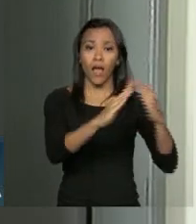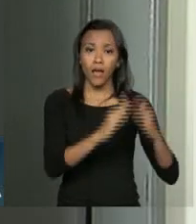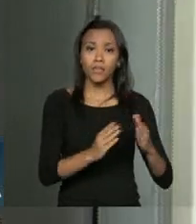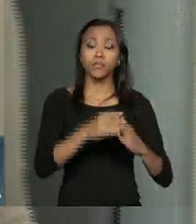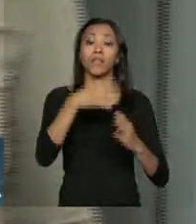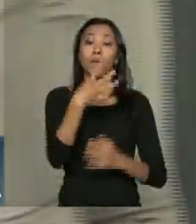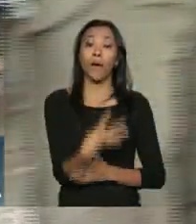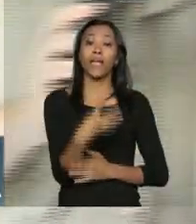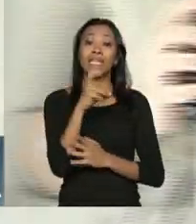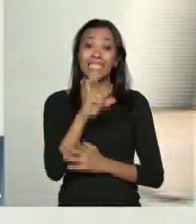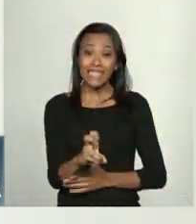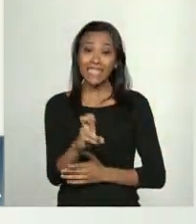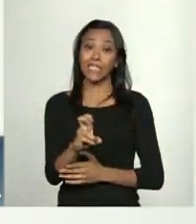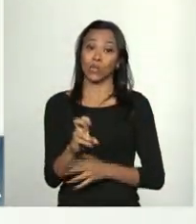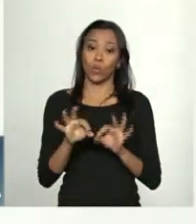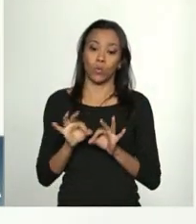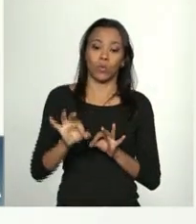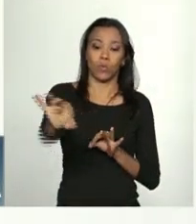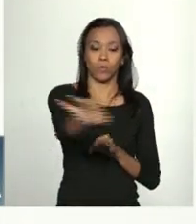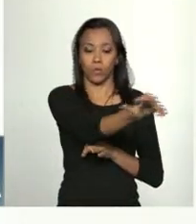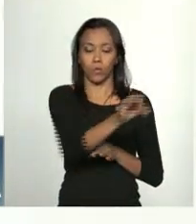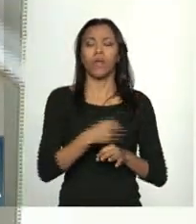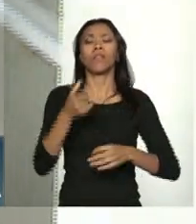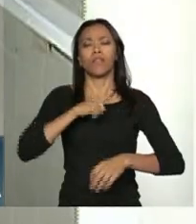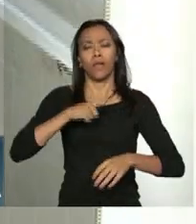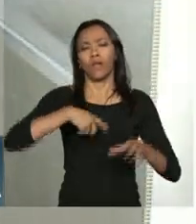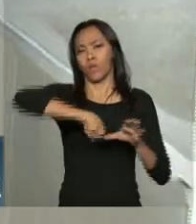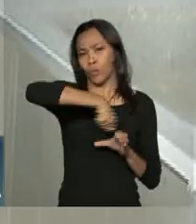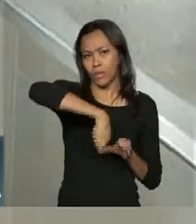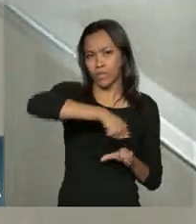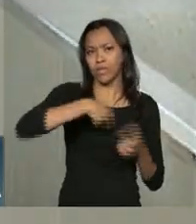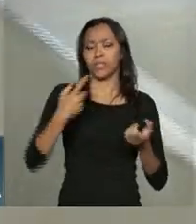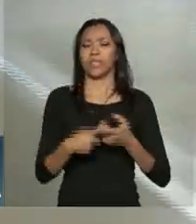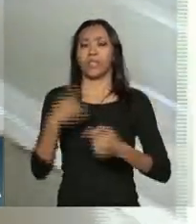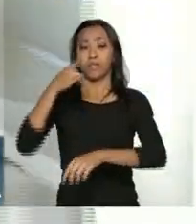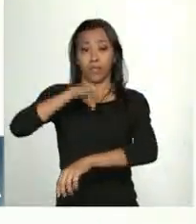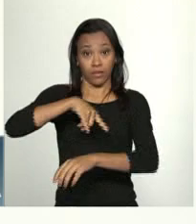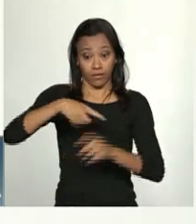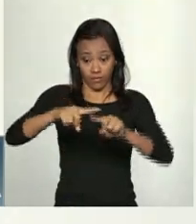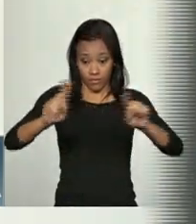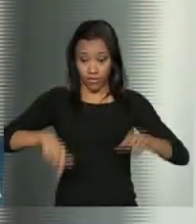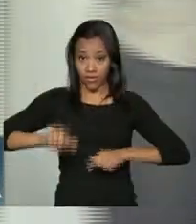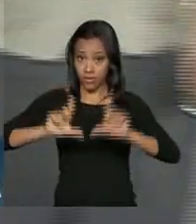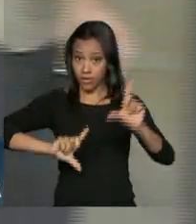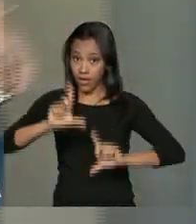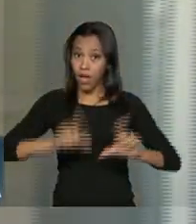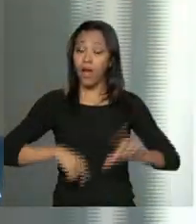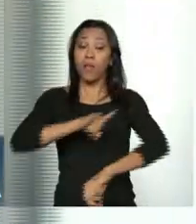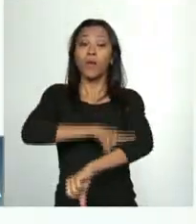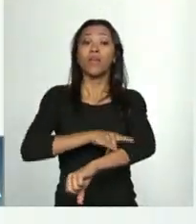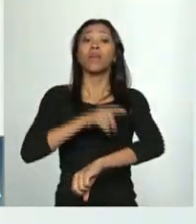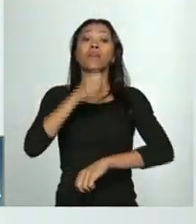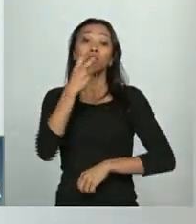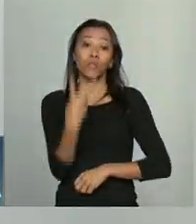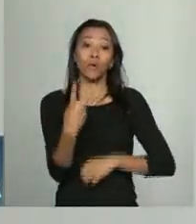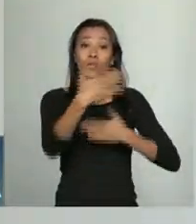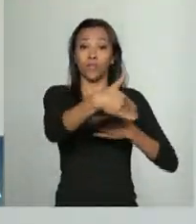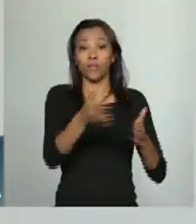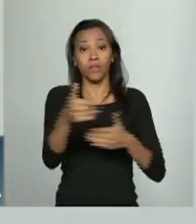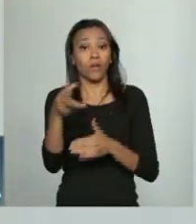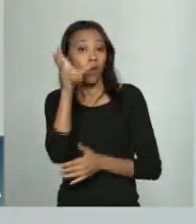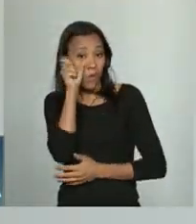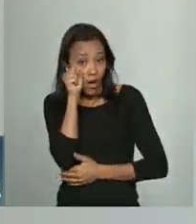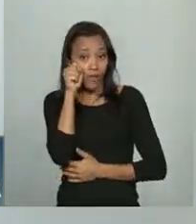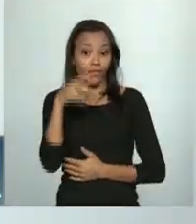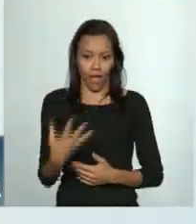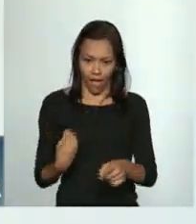45 metros quadrados. Tem cozinha, sala, banheiro e dois quartos. E essa aqui, onde nós estamos,